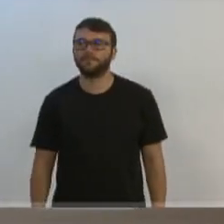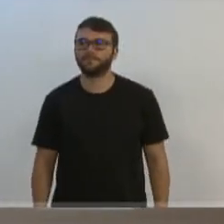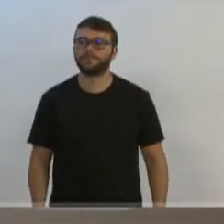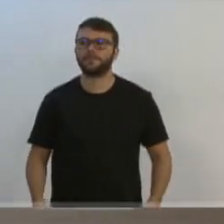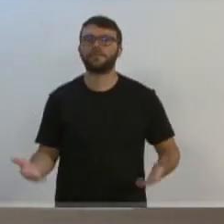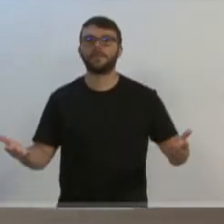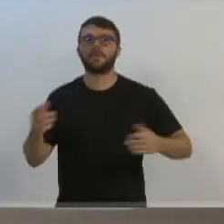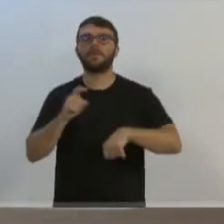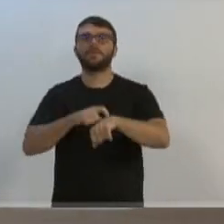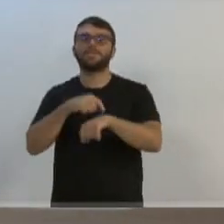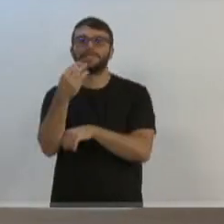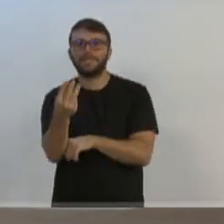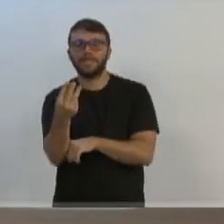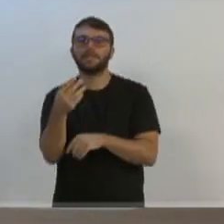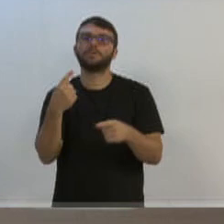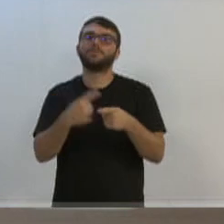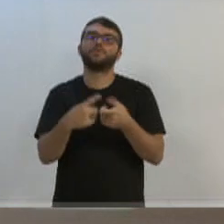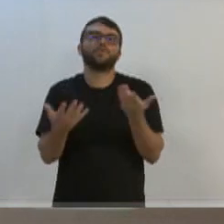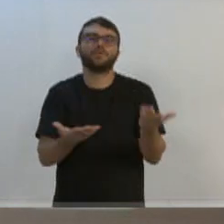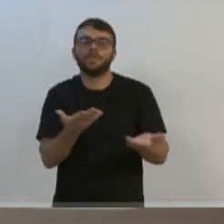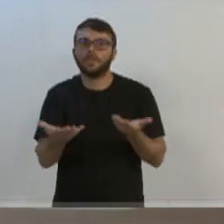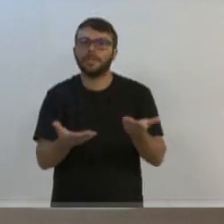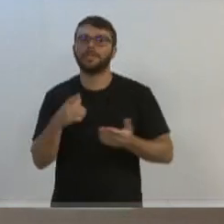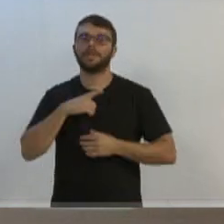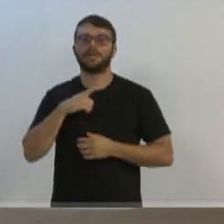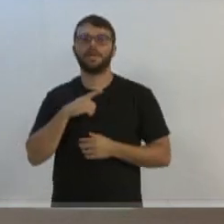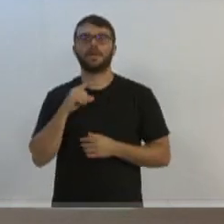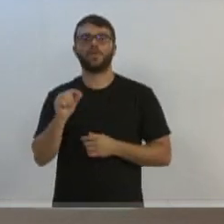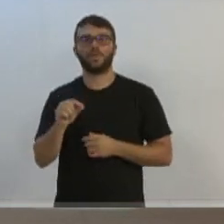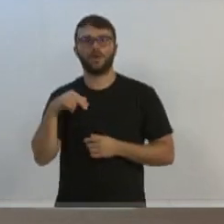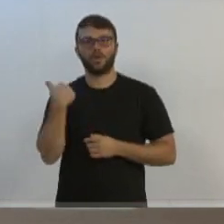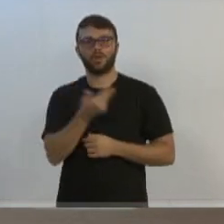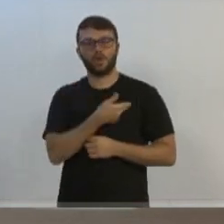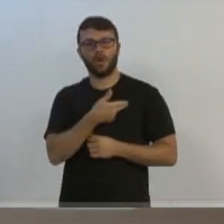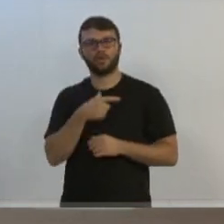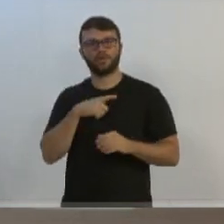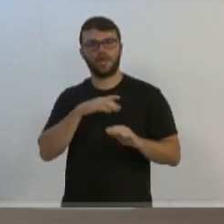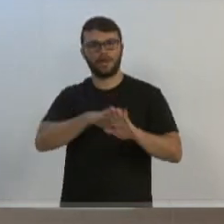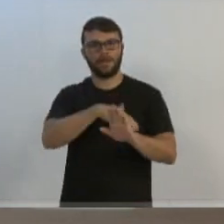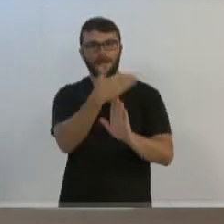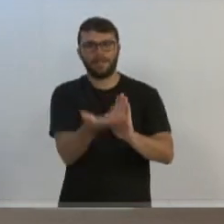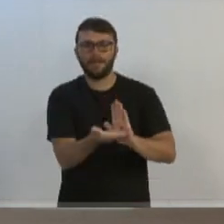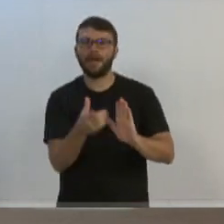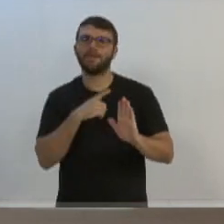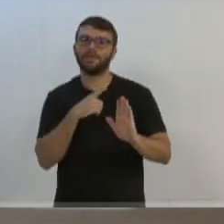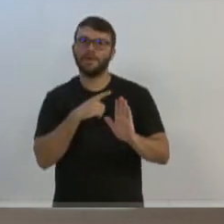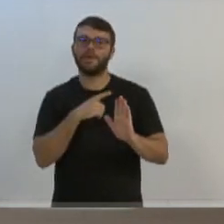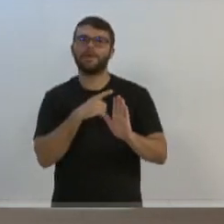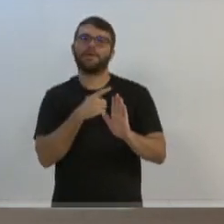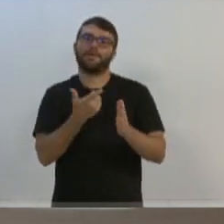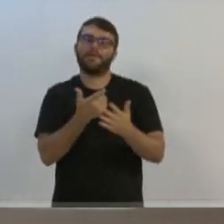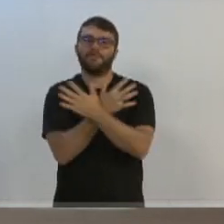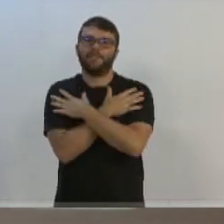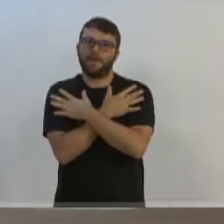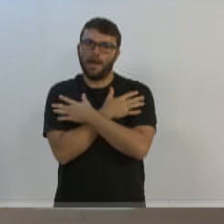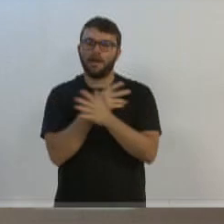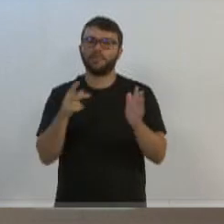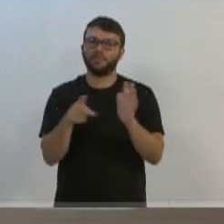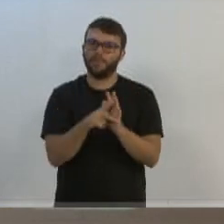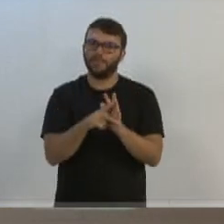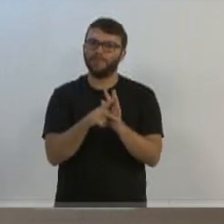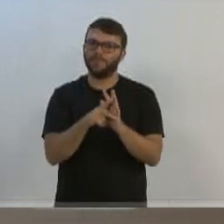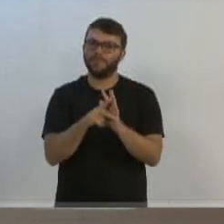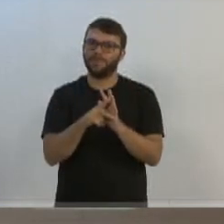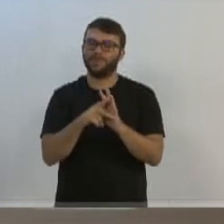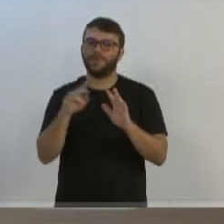horas da tarde. Por conta da questão do nosso calendário, que nós tivemos feriado pelo Carnaval, então, na verdade, é uma sessão de